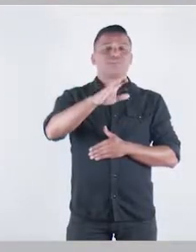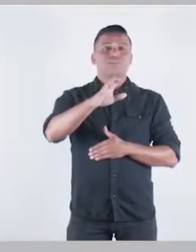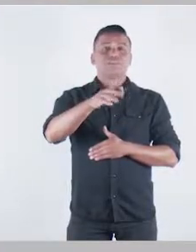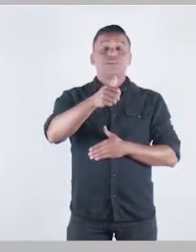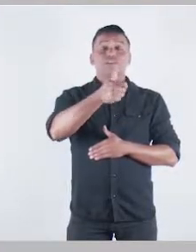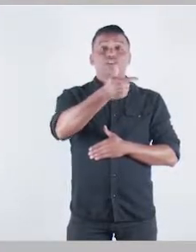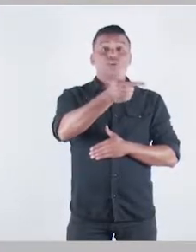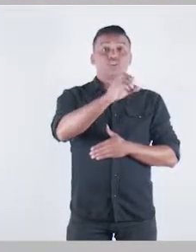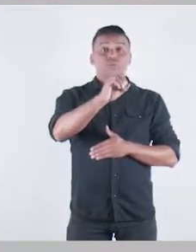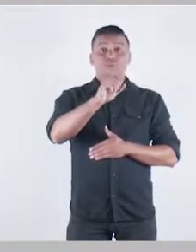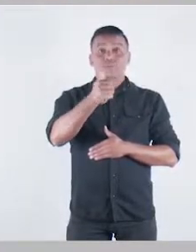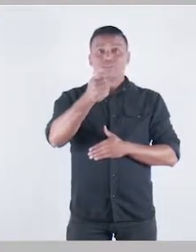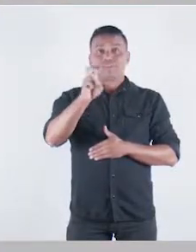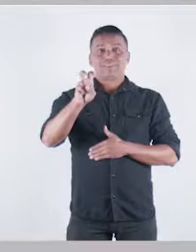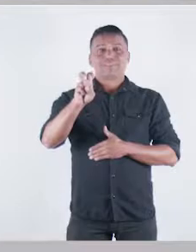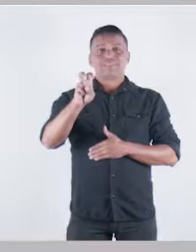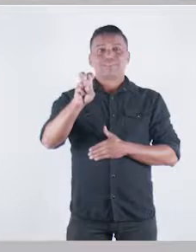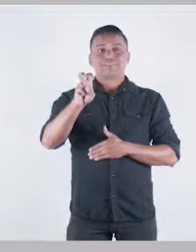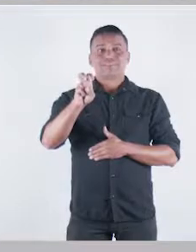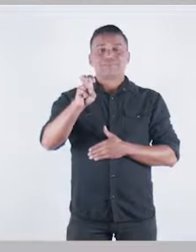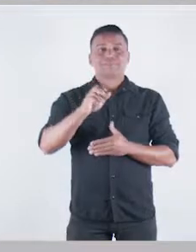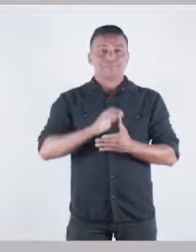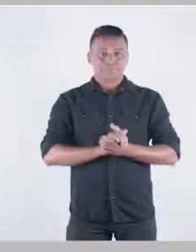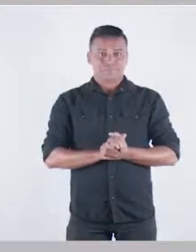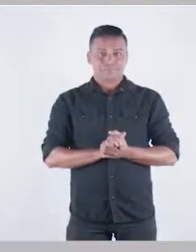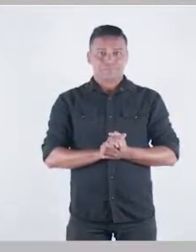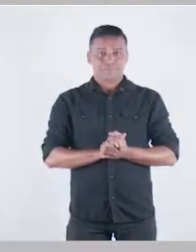2015. Vamos lá.